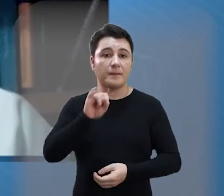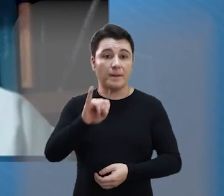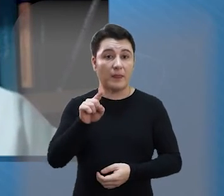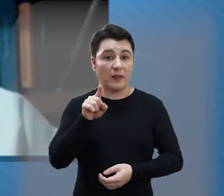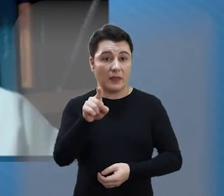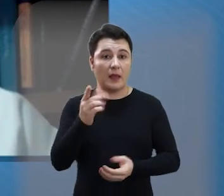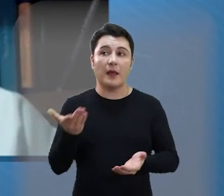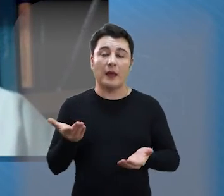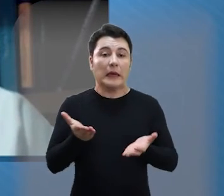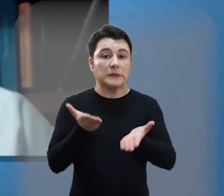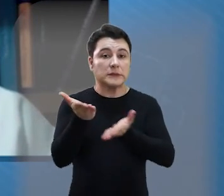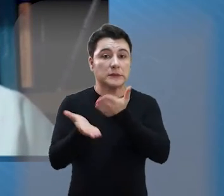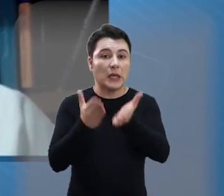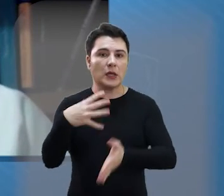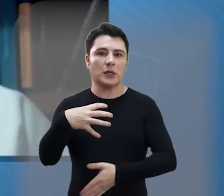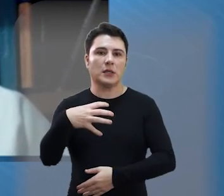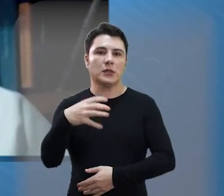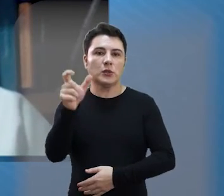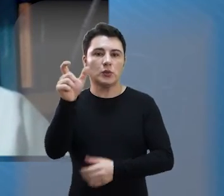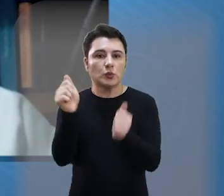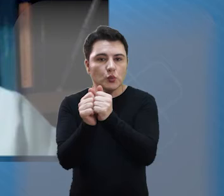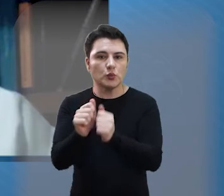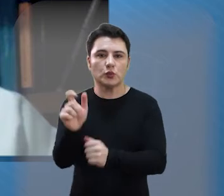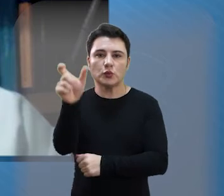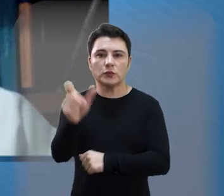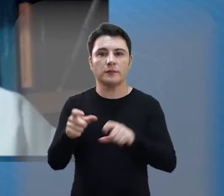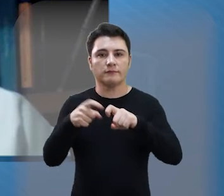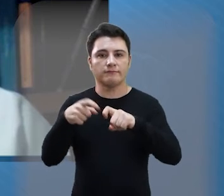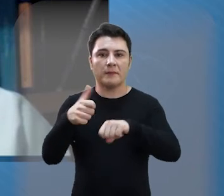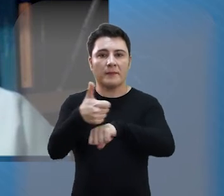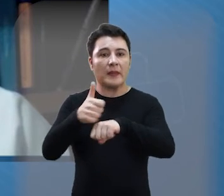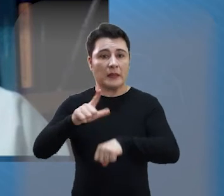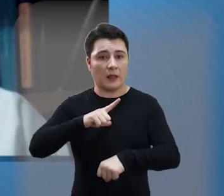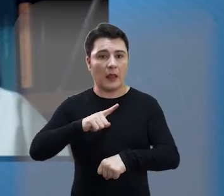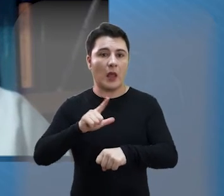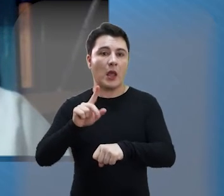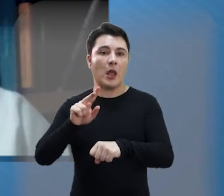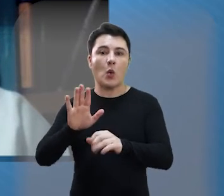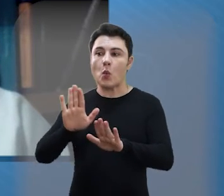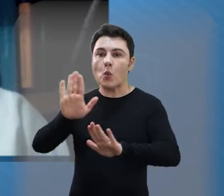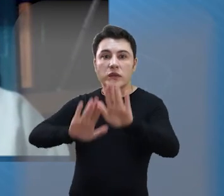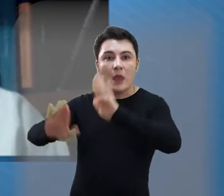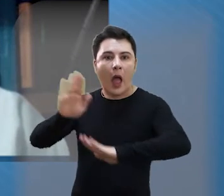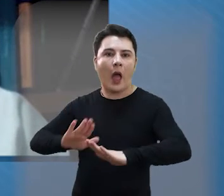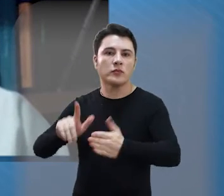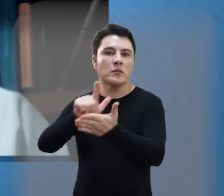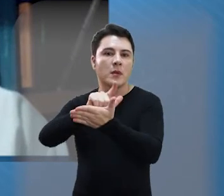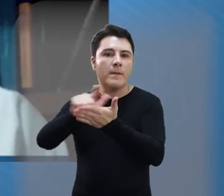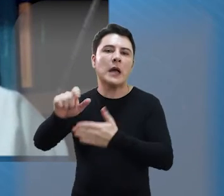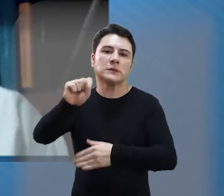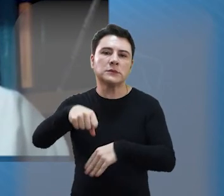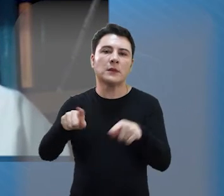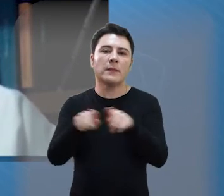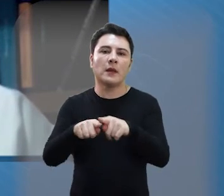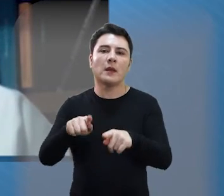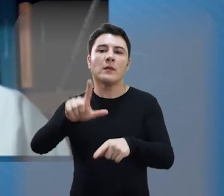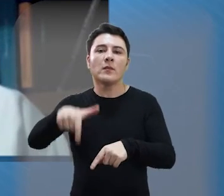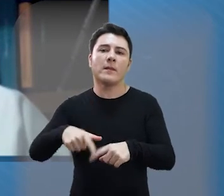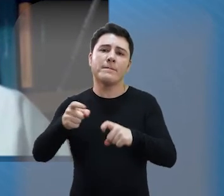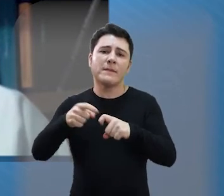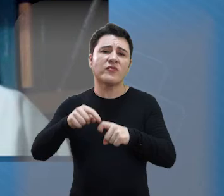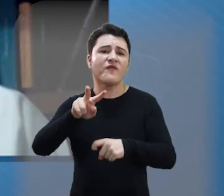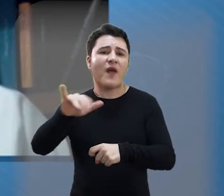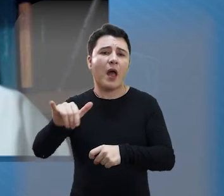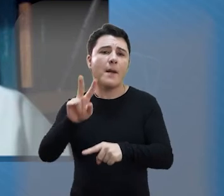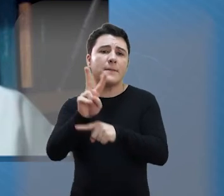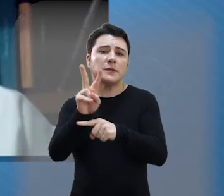o risco de ter uma infecção. Se você faz isso num profissional qualificado, primeiro que ele vai ter todo o cuidado, e segundo, que depois ele